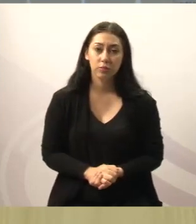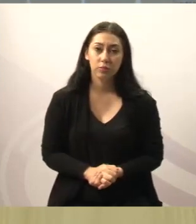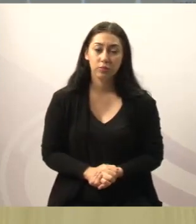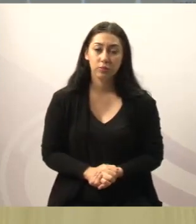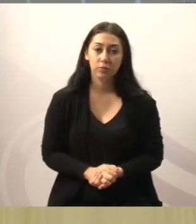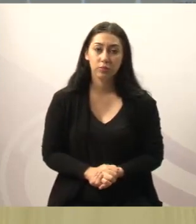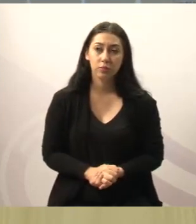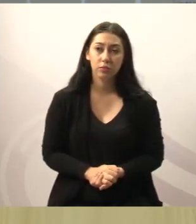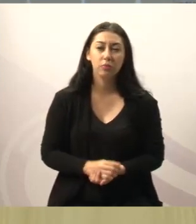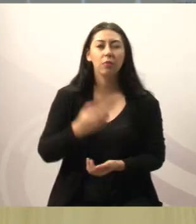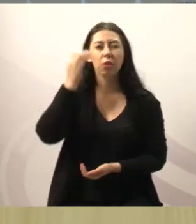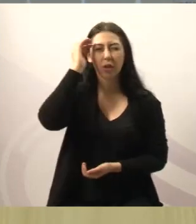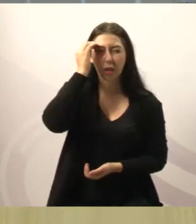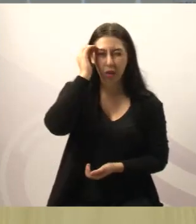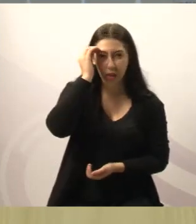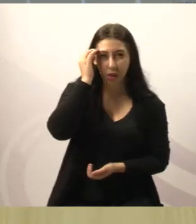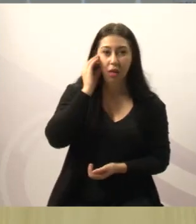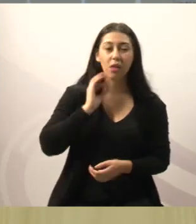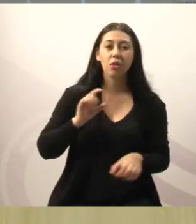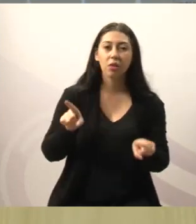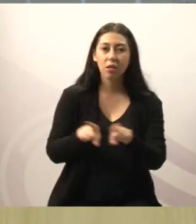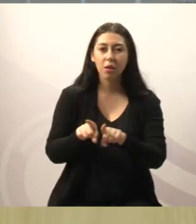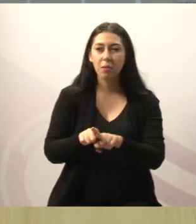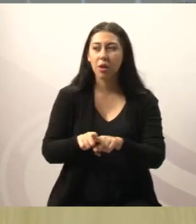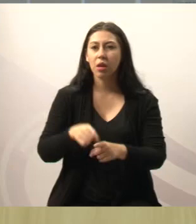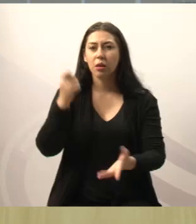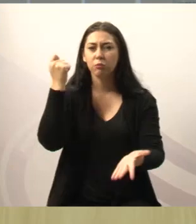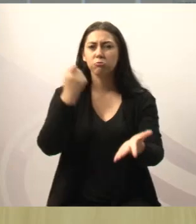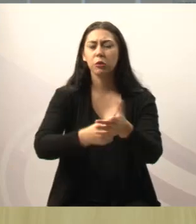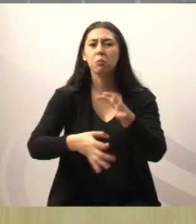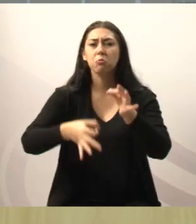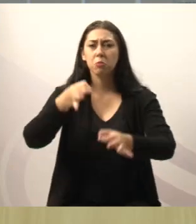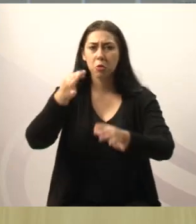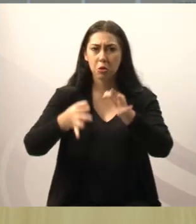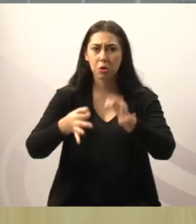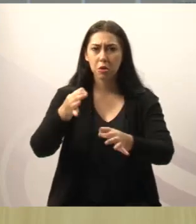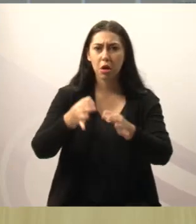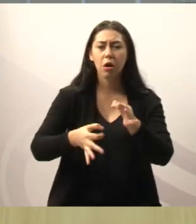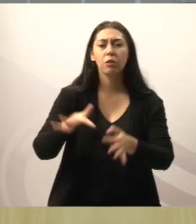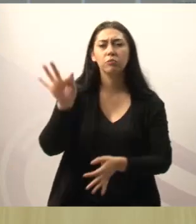considerando que o Supremo Tribunal Federal decidiu que os estados e